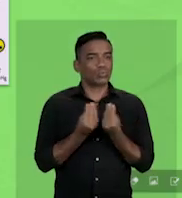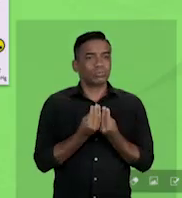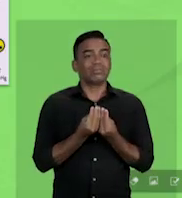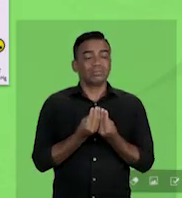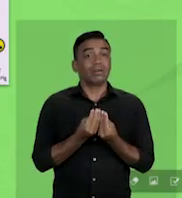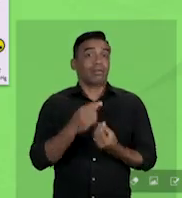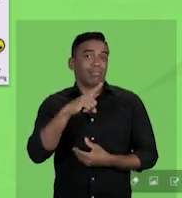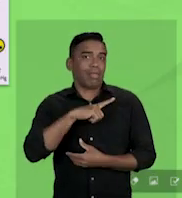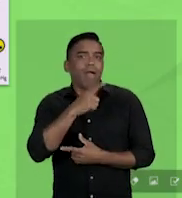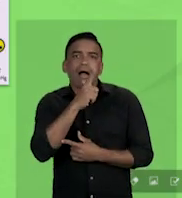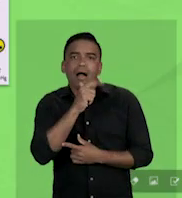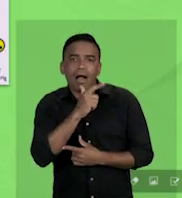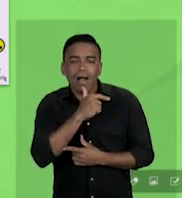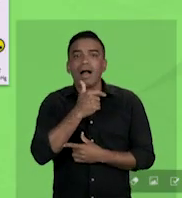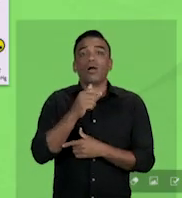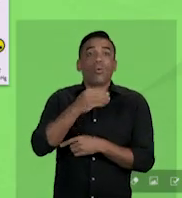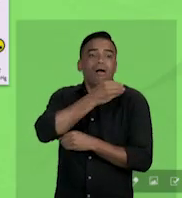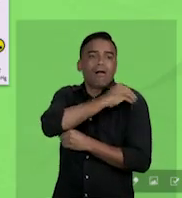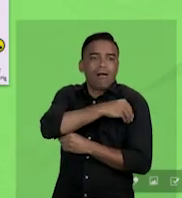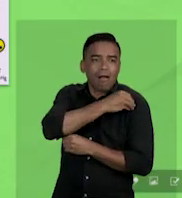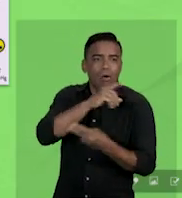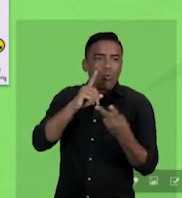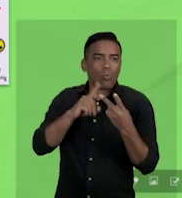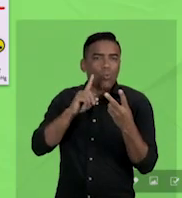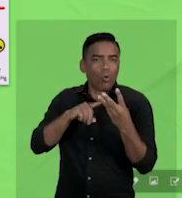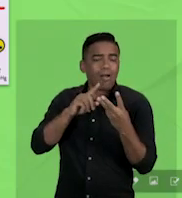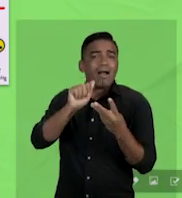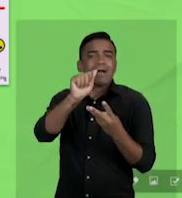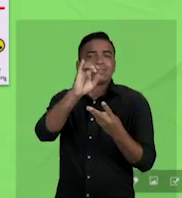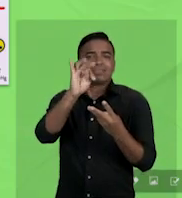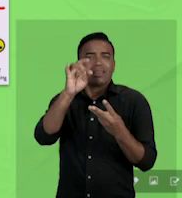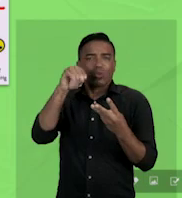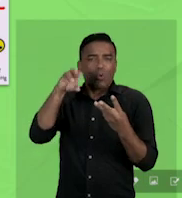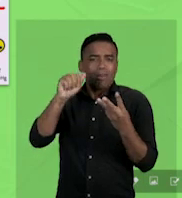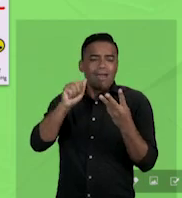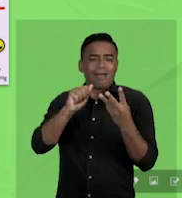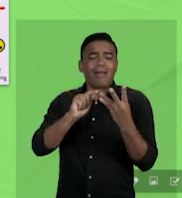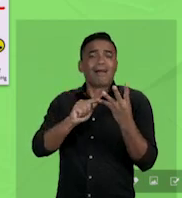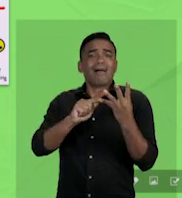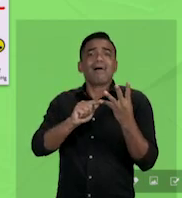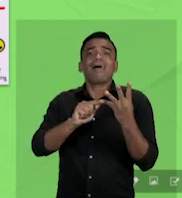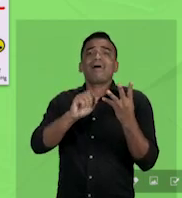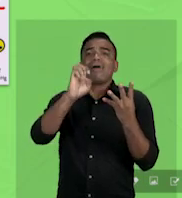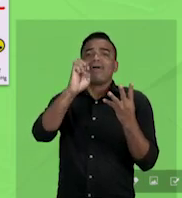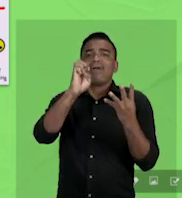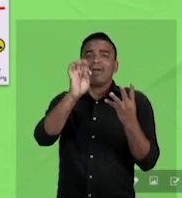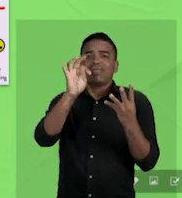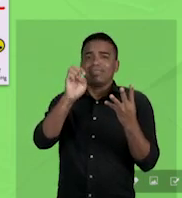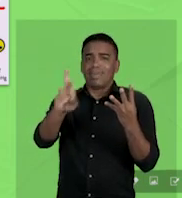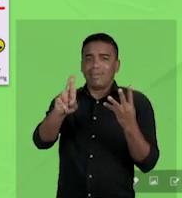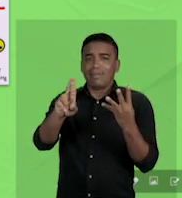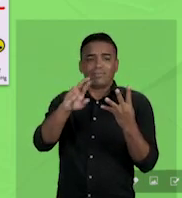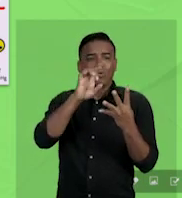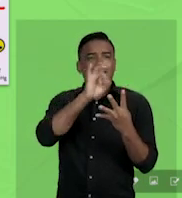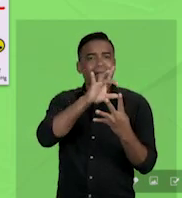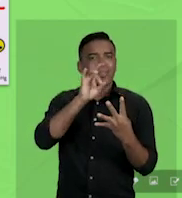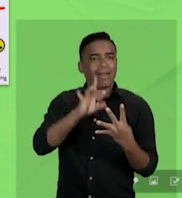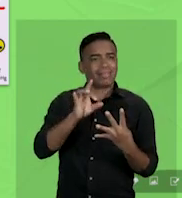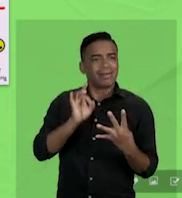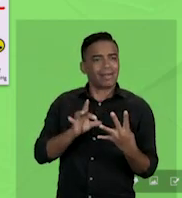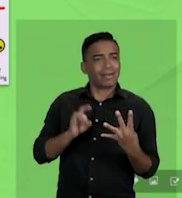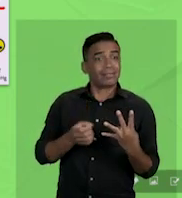temos a água, o álcool, a acetona e o éter. Observe que em cada um deles, após a